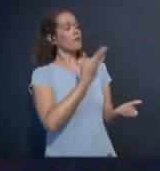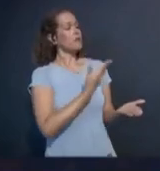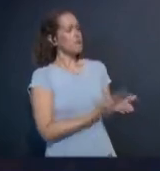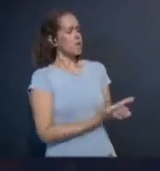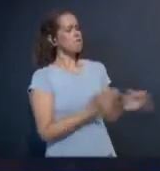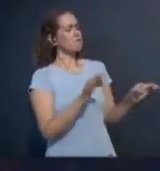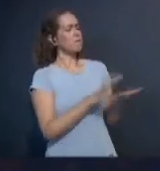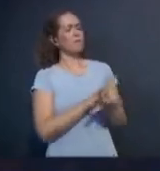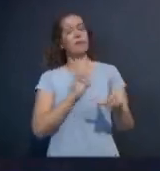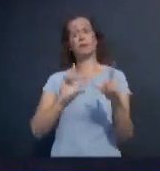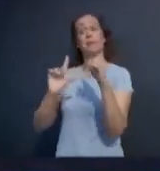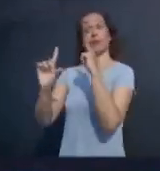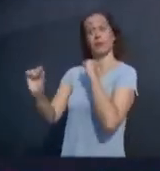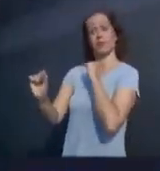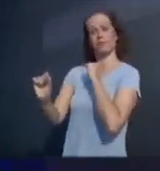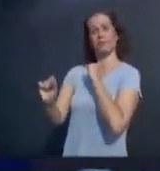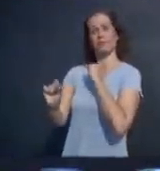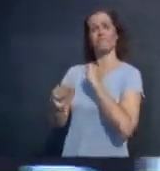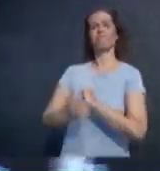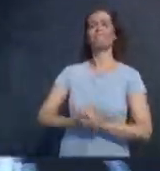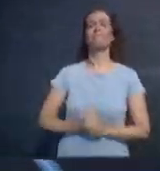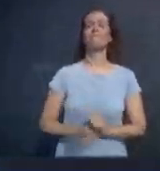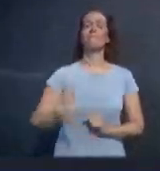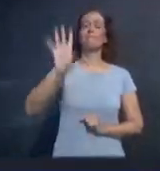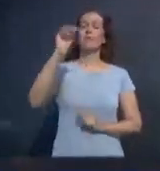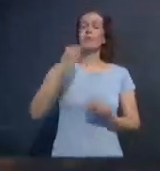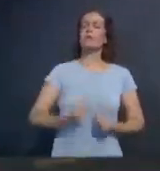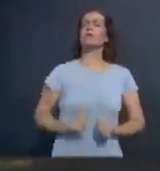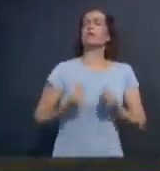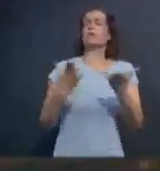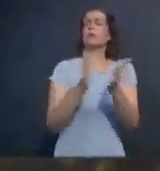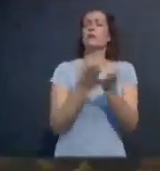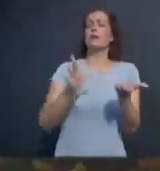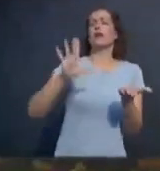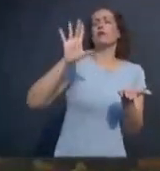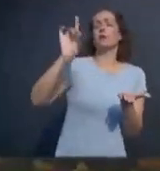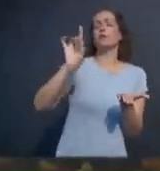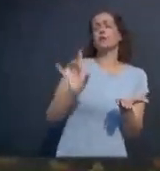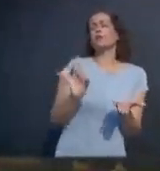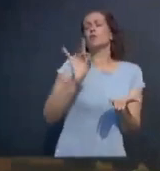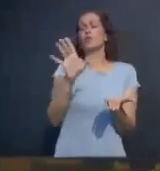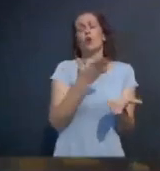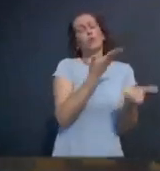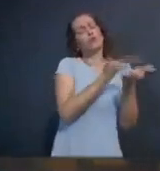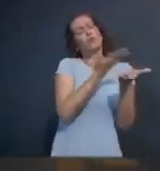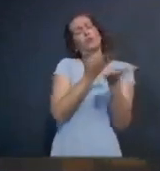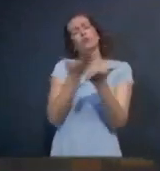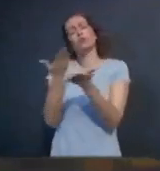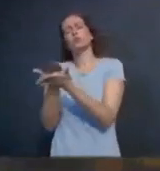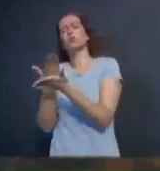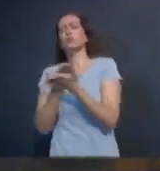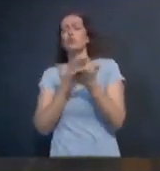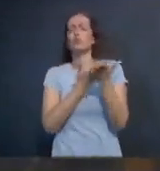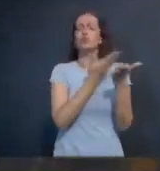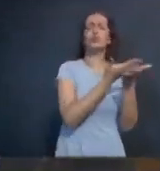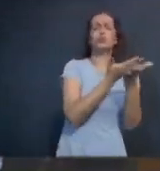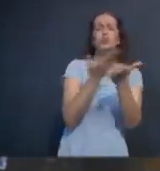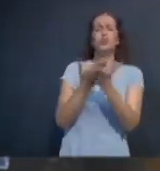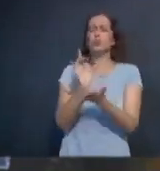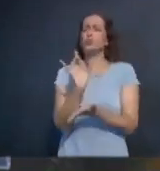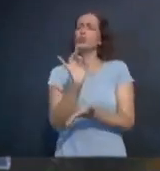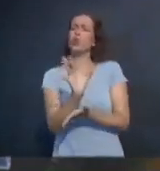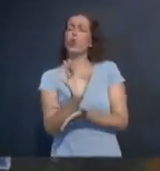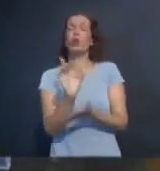partiu. Deus nos deu a Bíblia, não foi para nós estudarmos a Bíblia. Deus nos deu a palavra